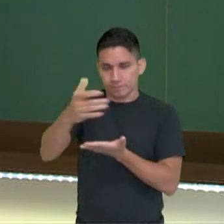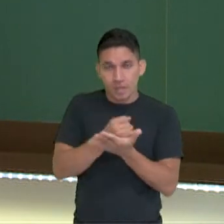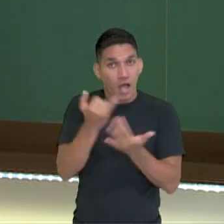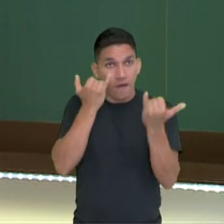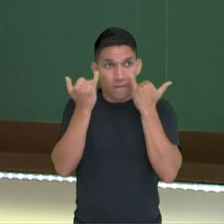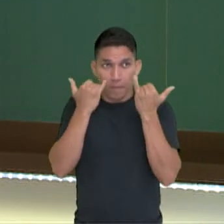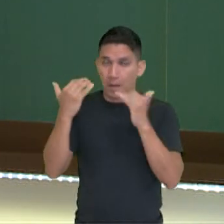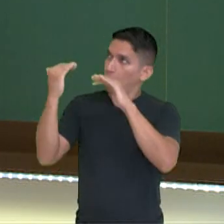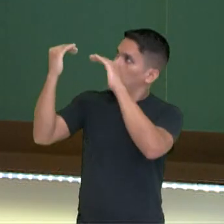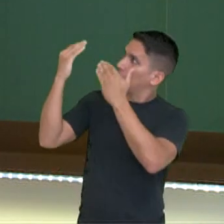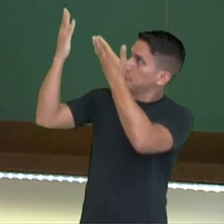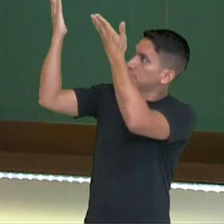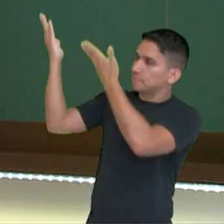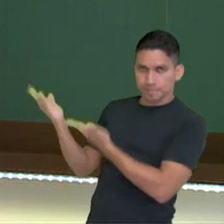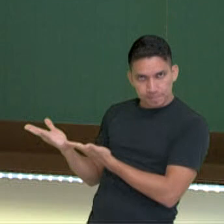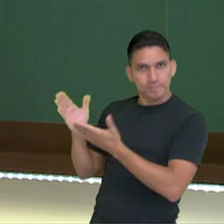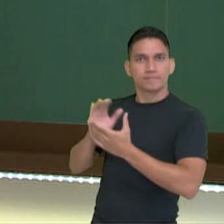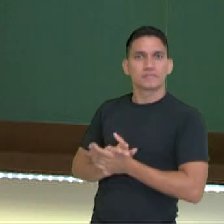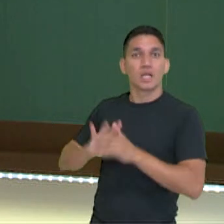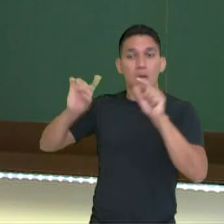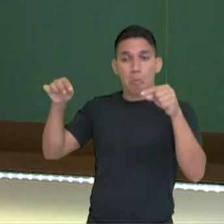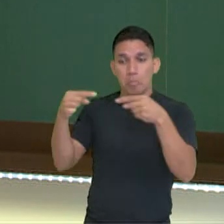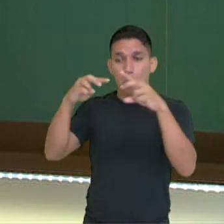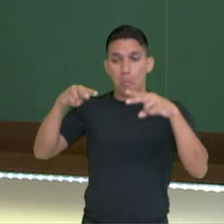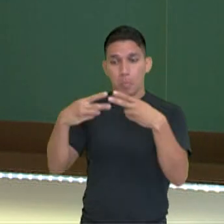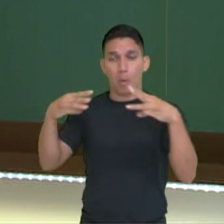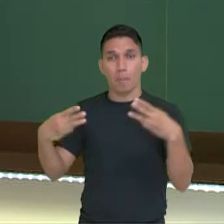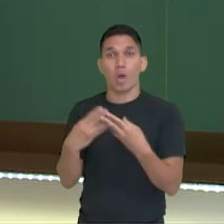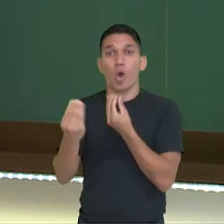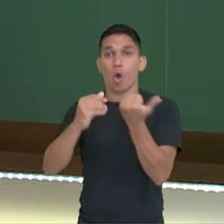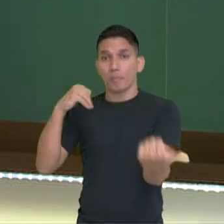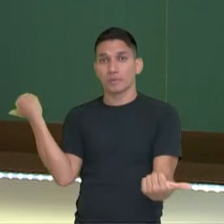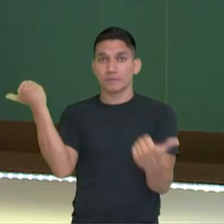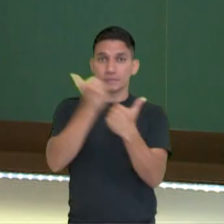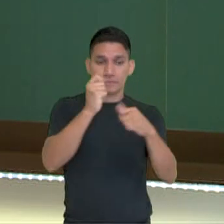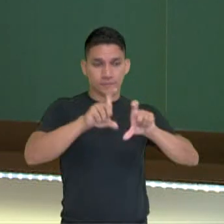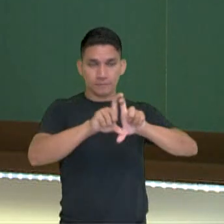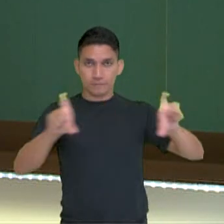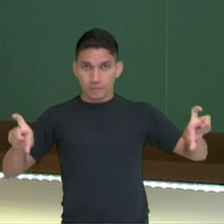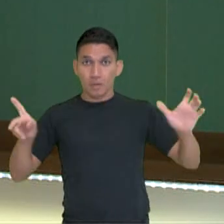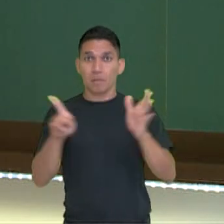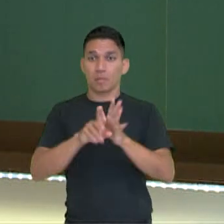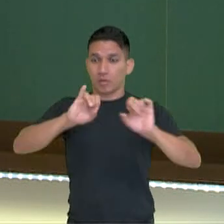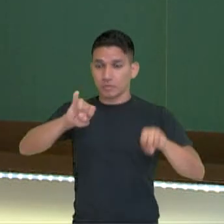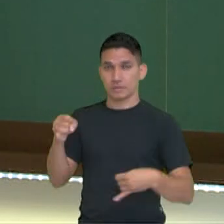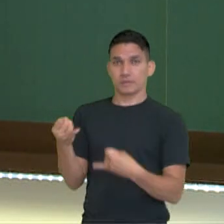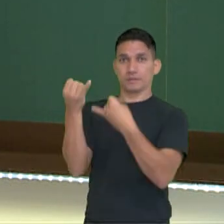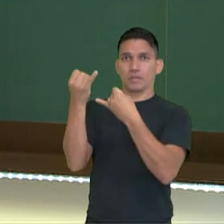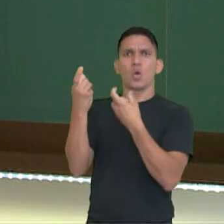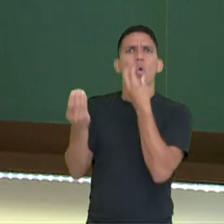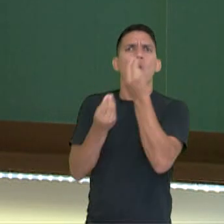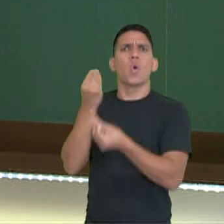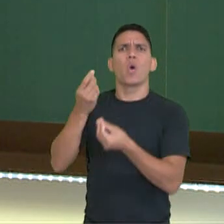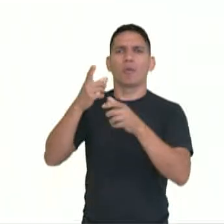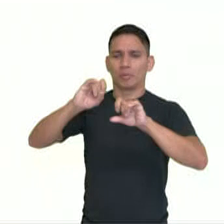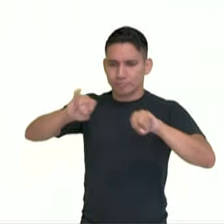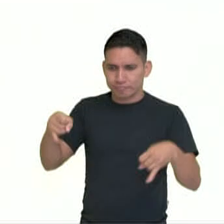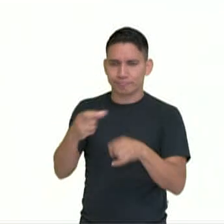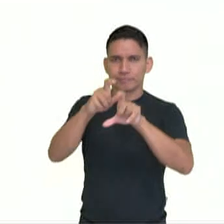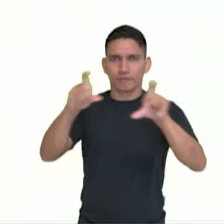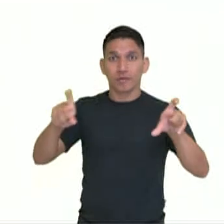tem. Fazendo esta organização, nós vamos aplicar na fórmula do juro composto. Como é que é a fórmula do juro